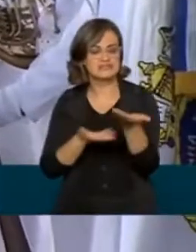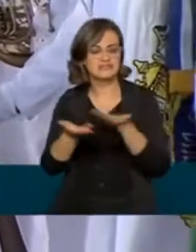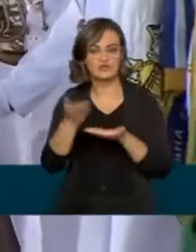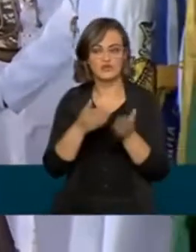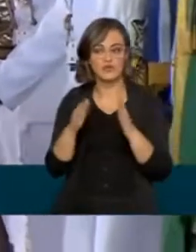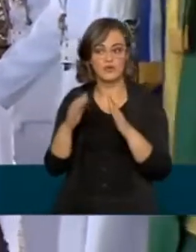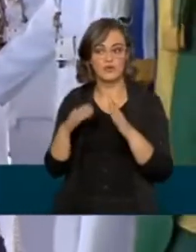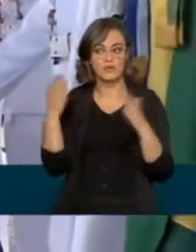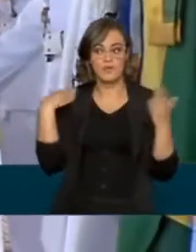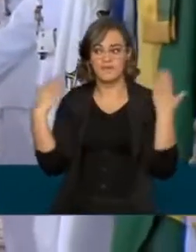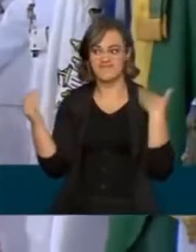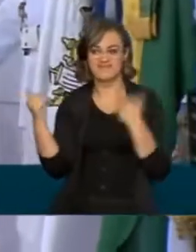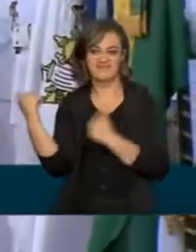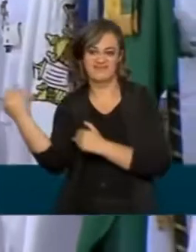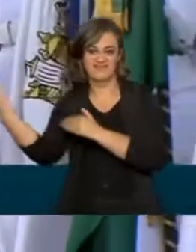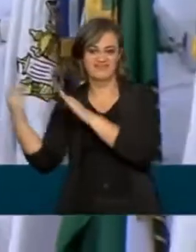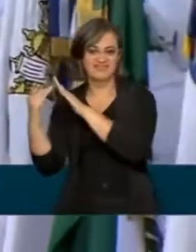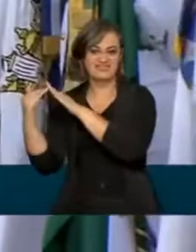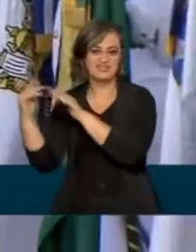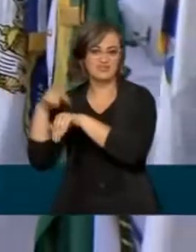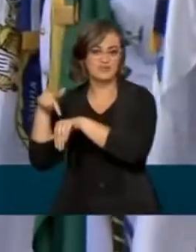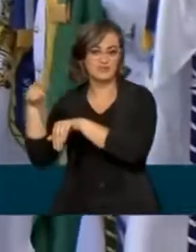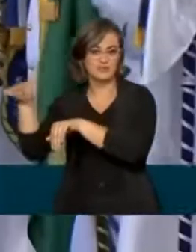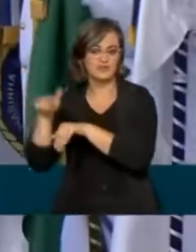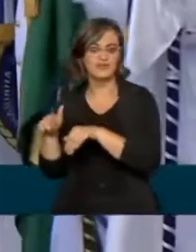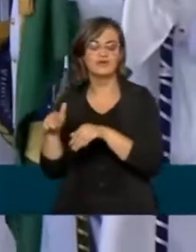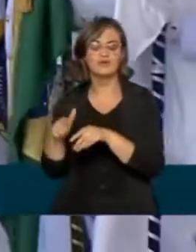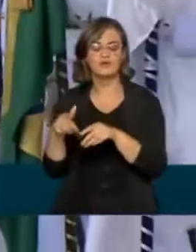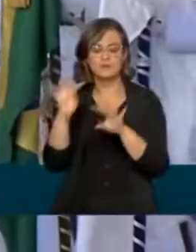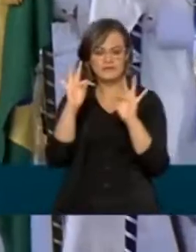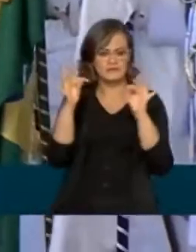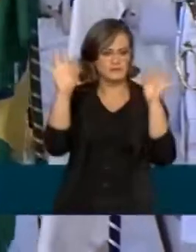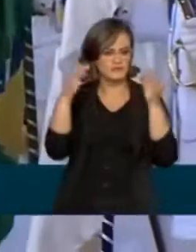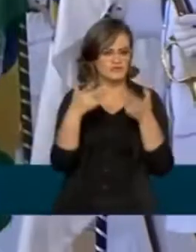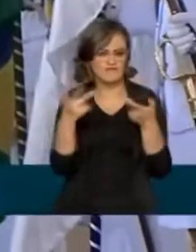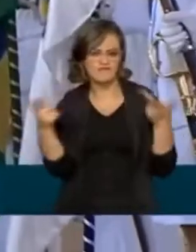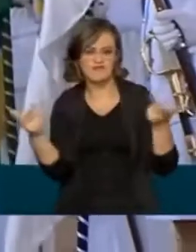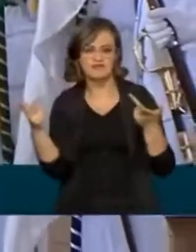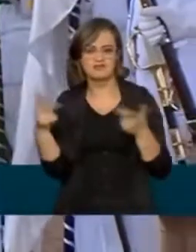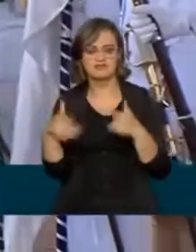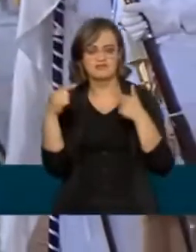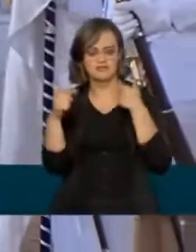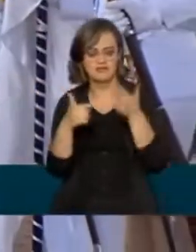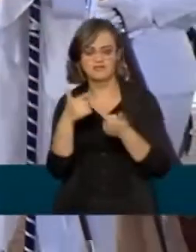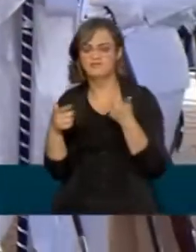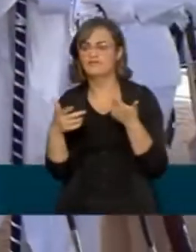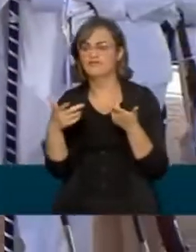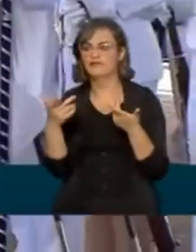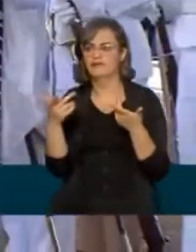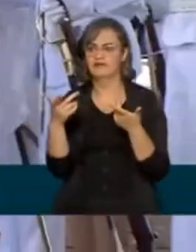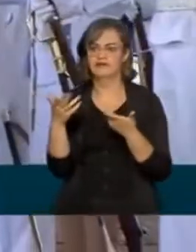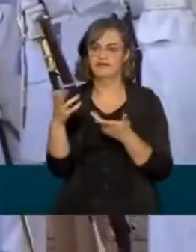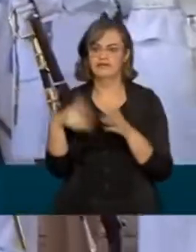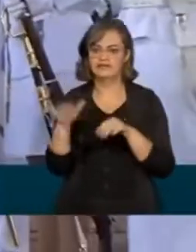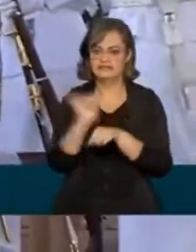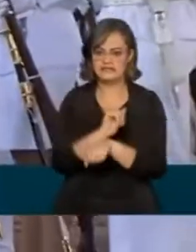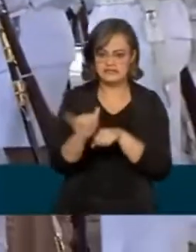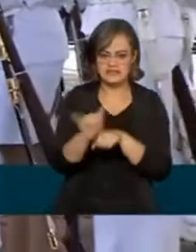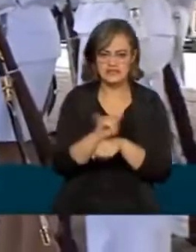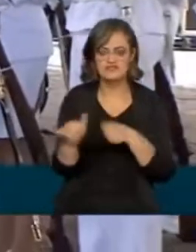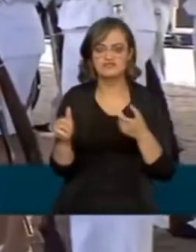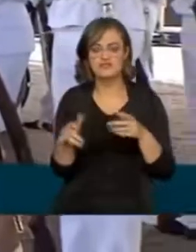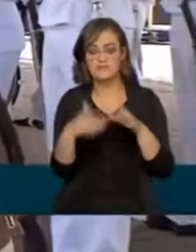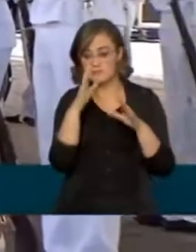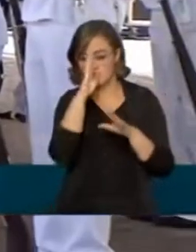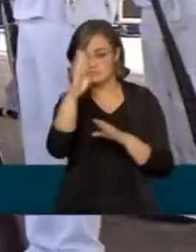Marinhas Amigas, com elevado nível tecnológico e doutrinário, participou de exercícios combinados no entorno estratégico,